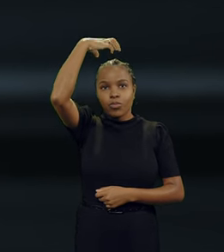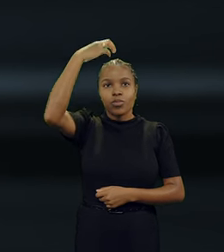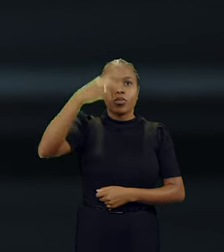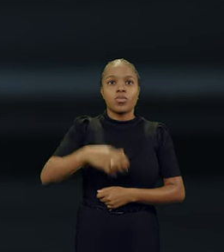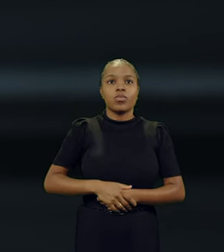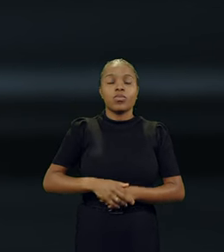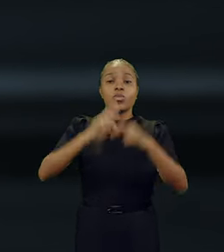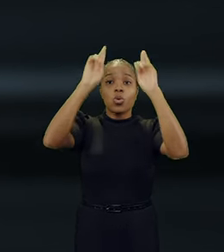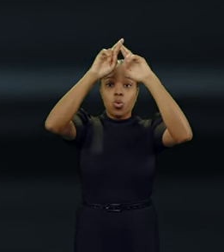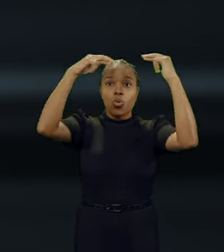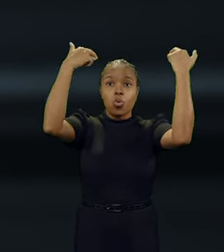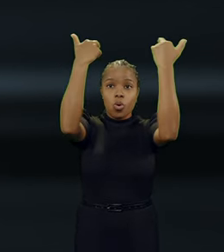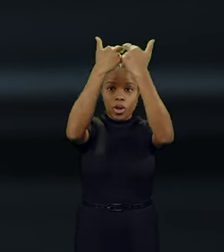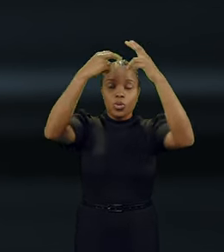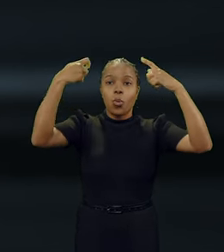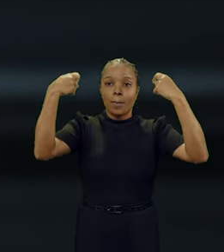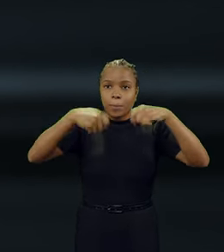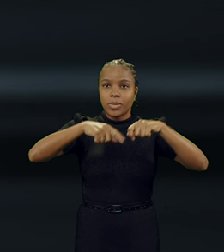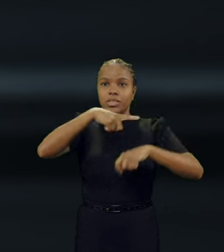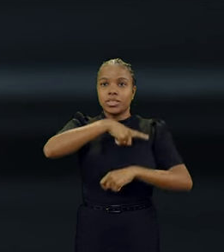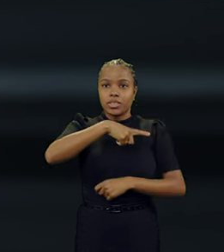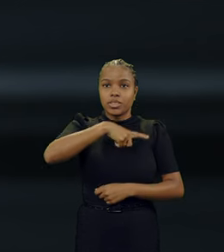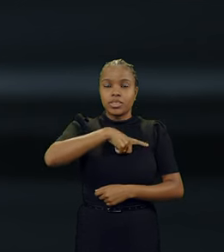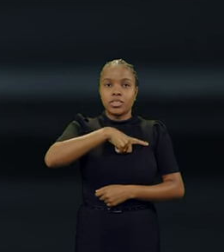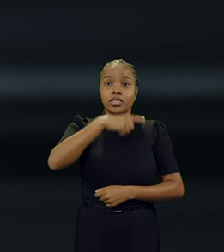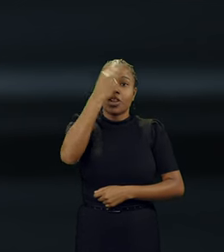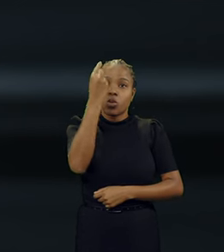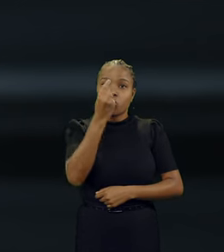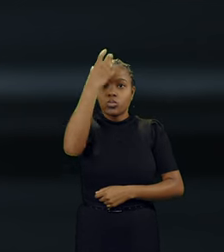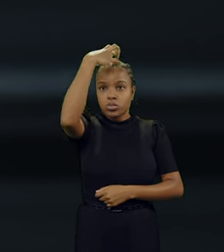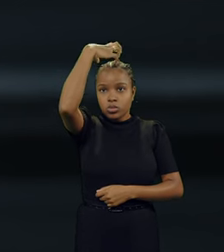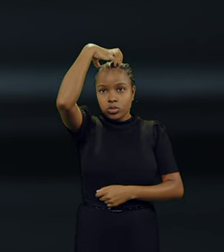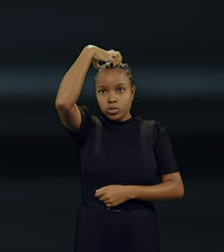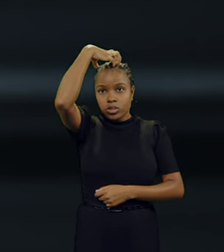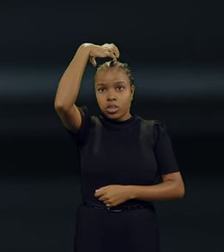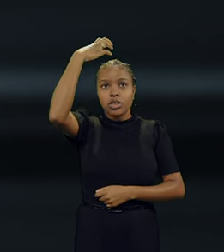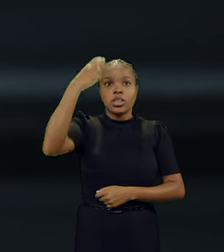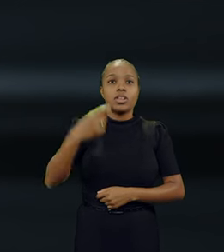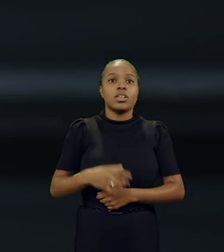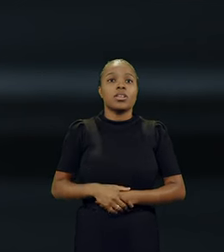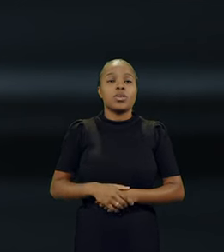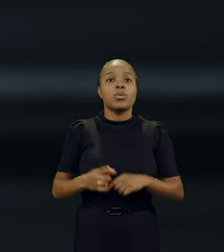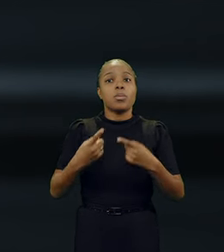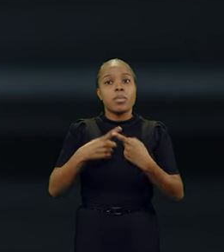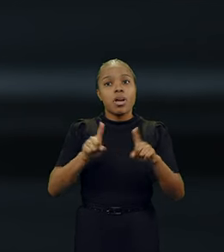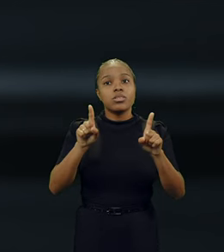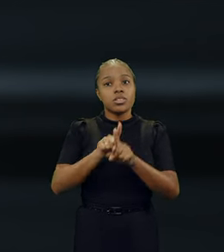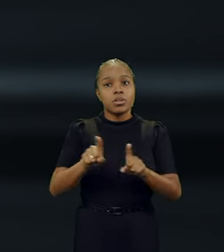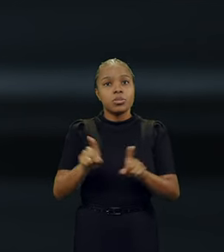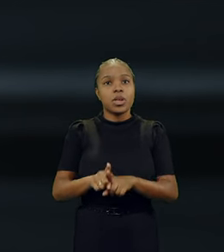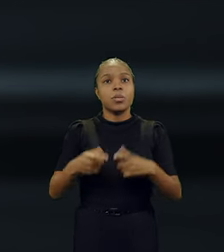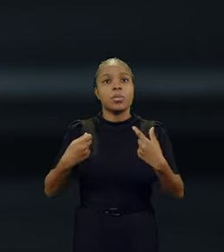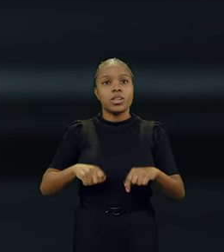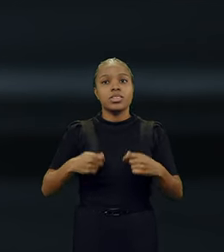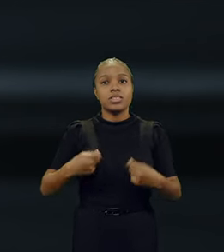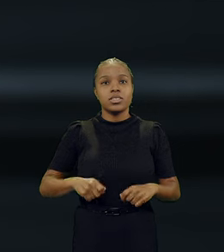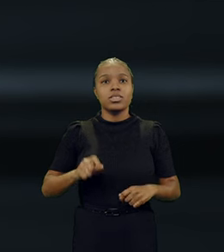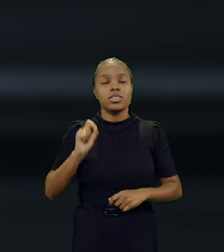Um reino precisa de um rei. Mas também precisa de mais um.